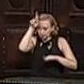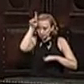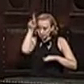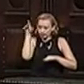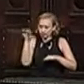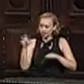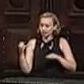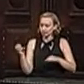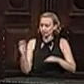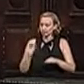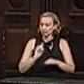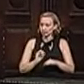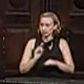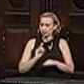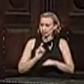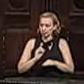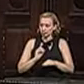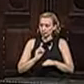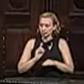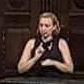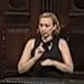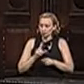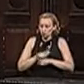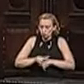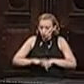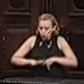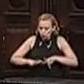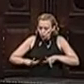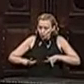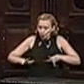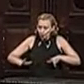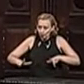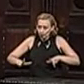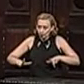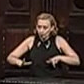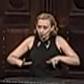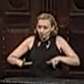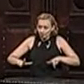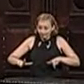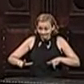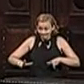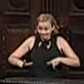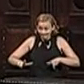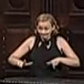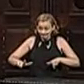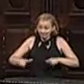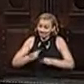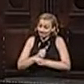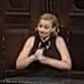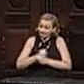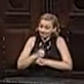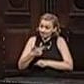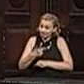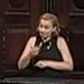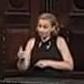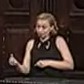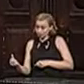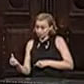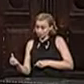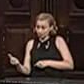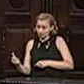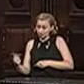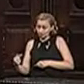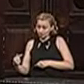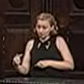risco real e concreto que a municipalidade não consiga honrar nesse ano de 2017 com